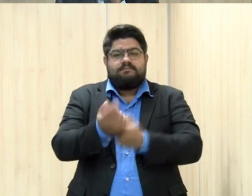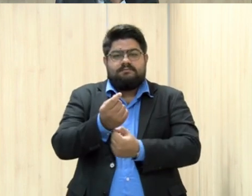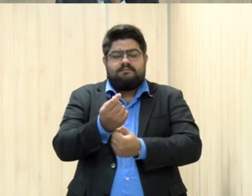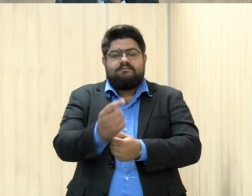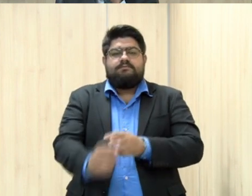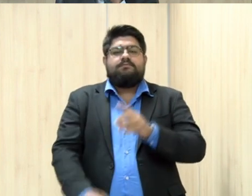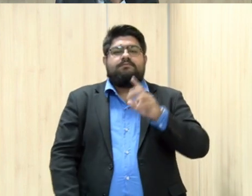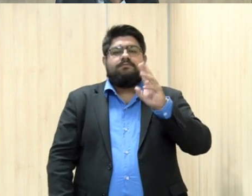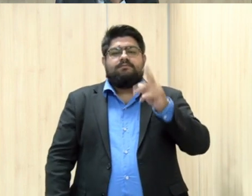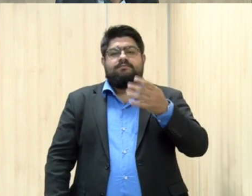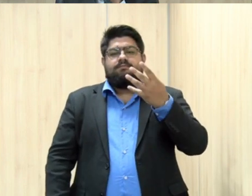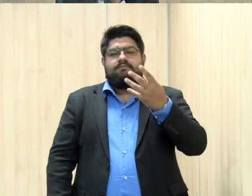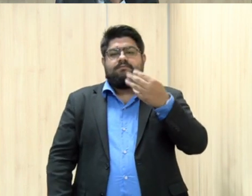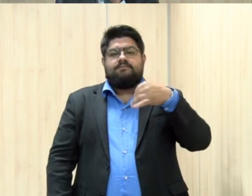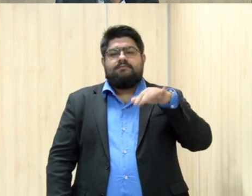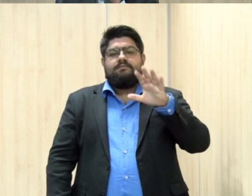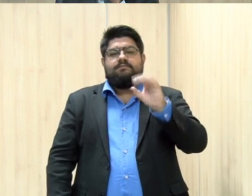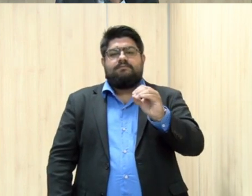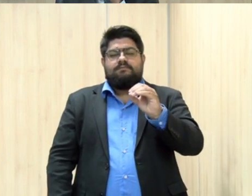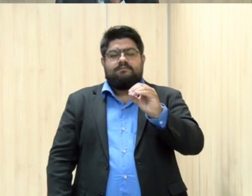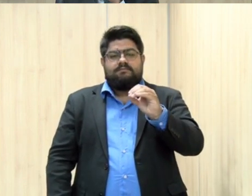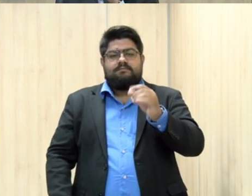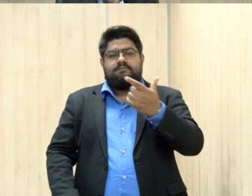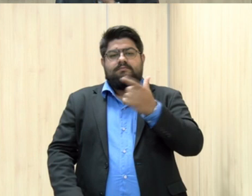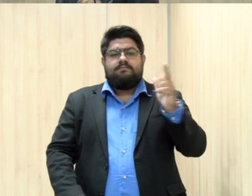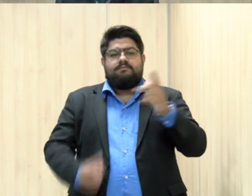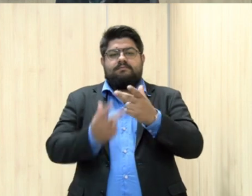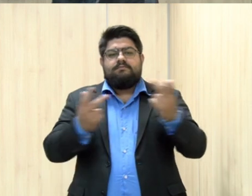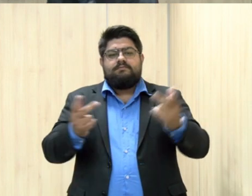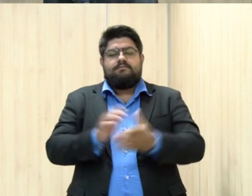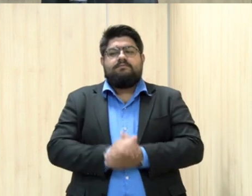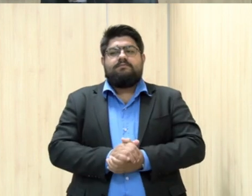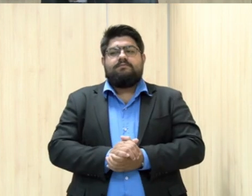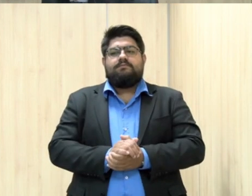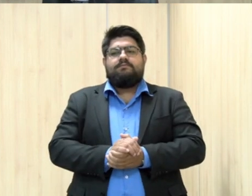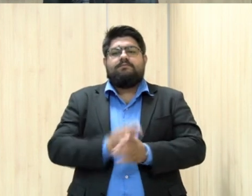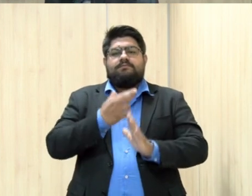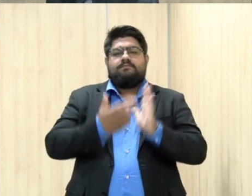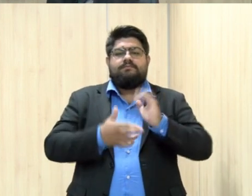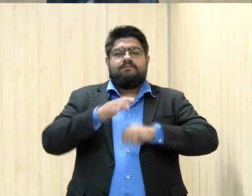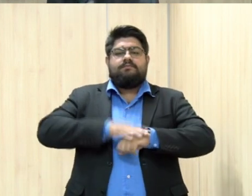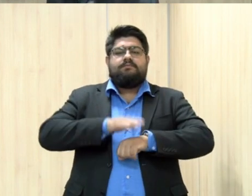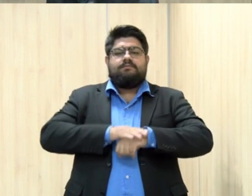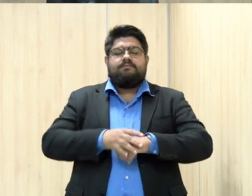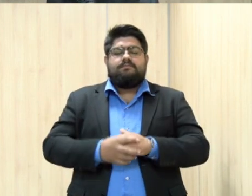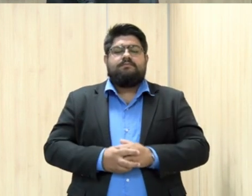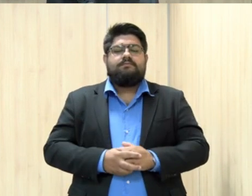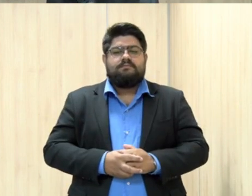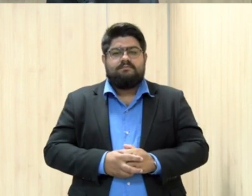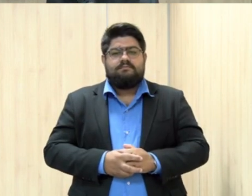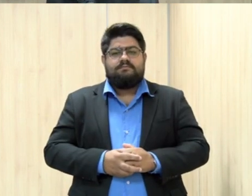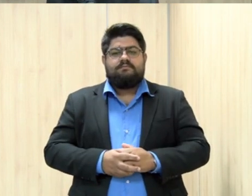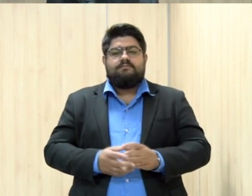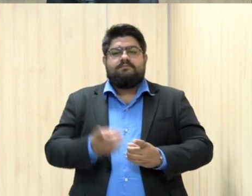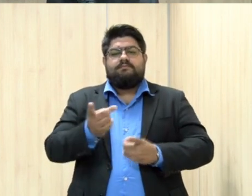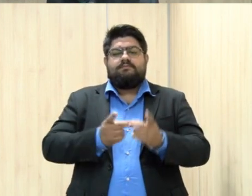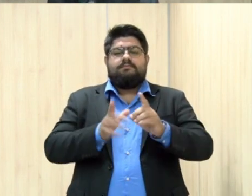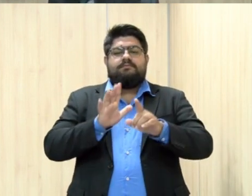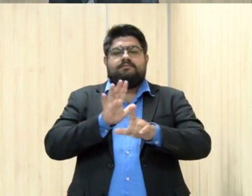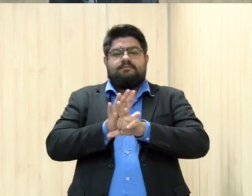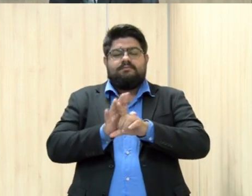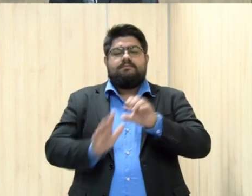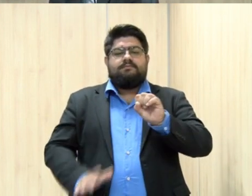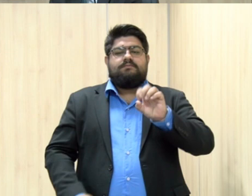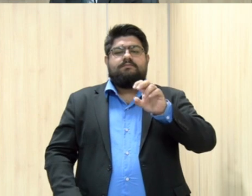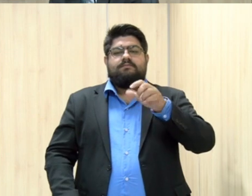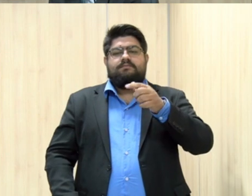anualmente no dia 4 de março e da outros Providência a relatoria projeto de lei número 85 de